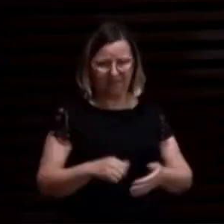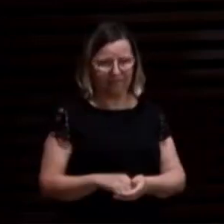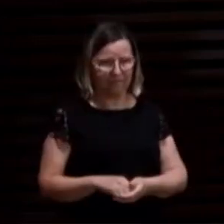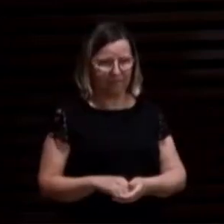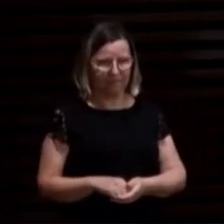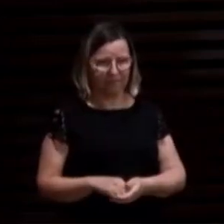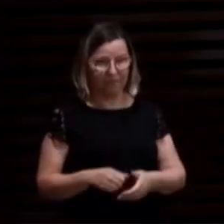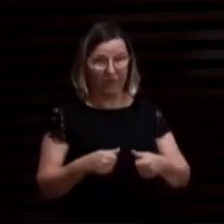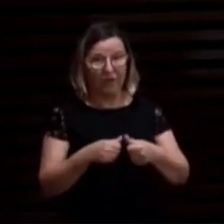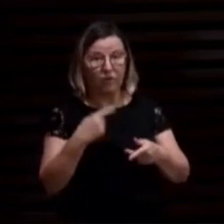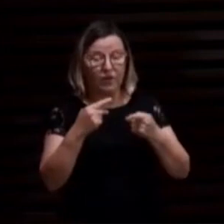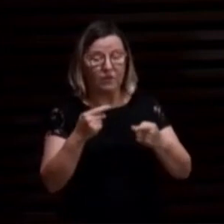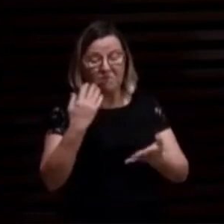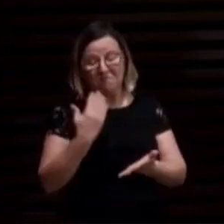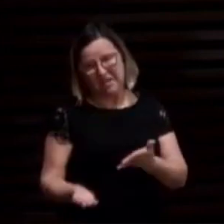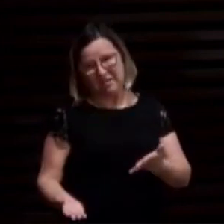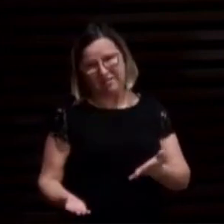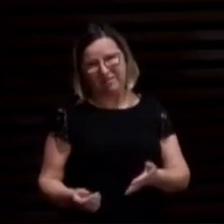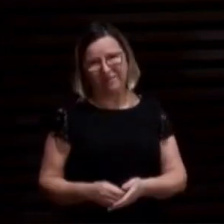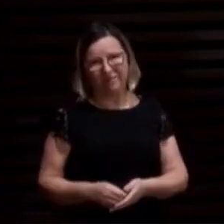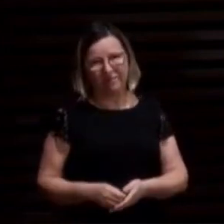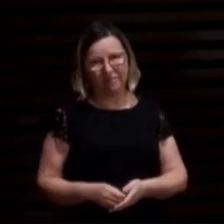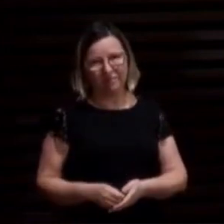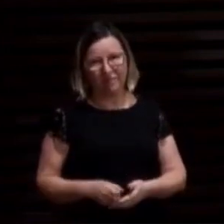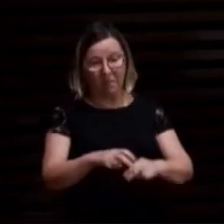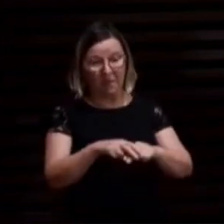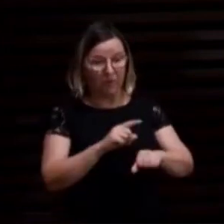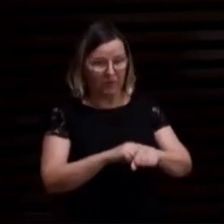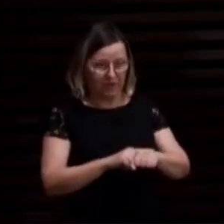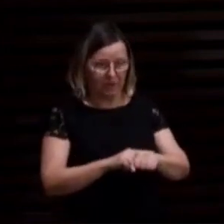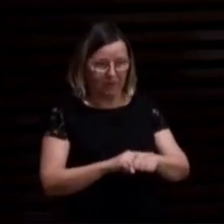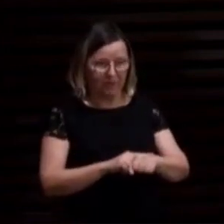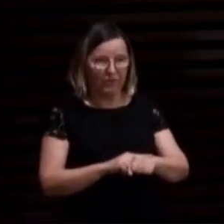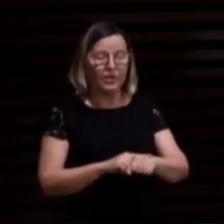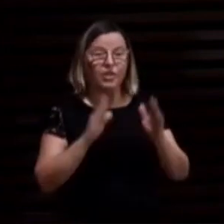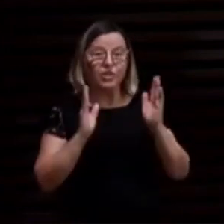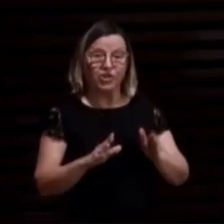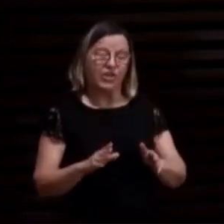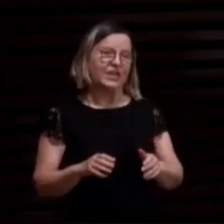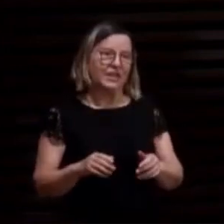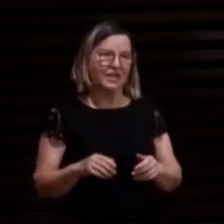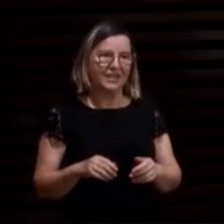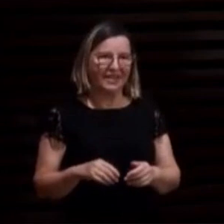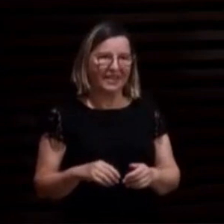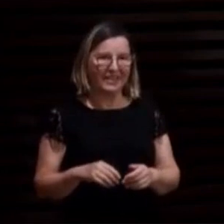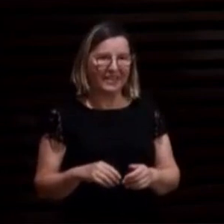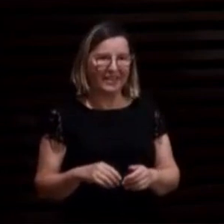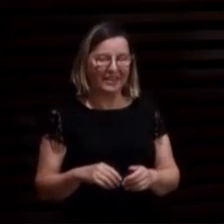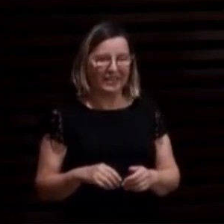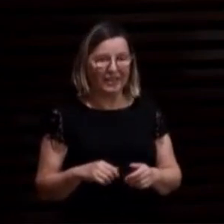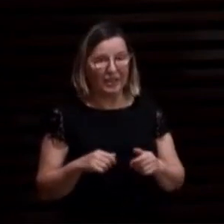perfeição. Quanto ao tempo, já devíeis ser mestres, mas ainda tem que se voltar aos